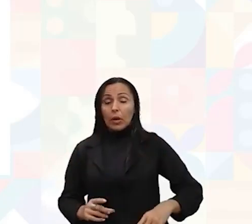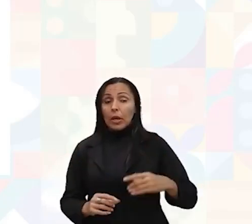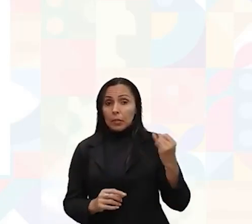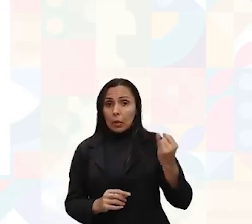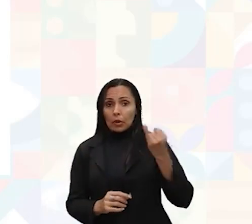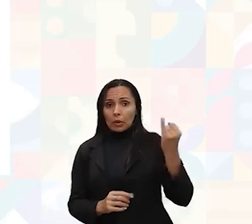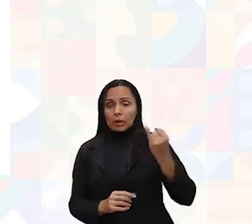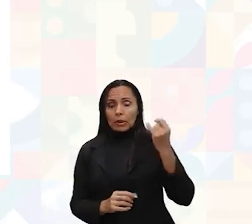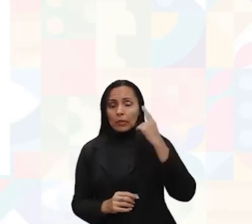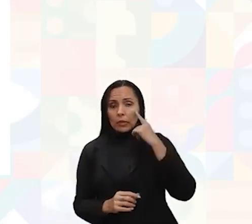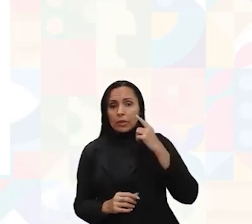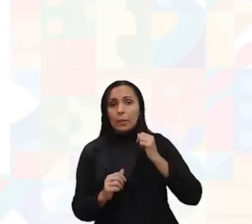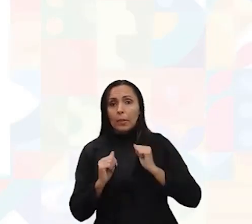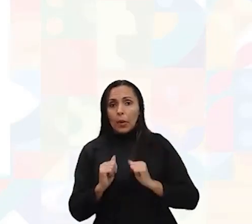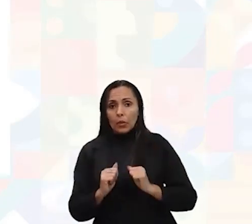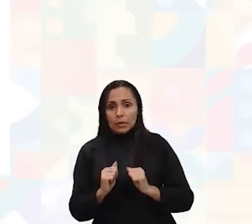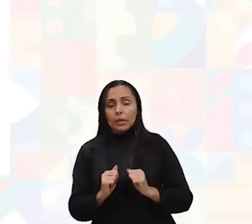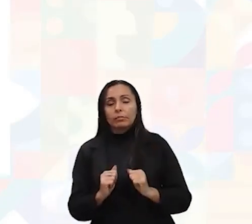para que você possa